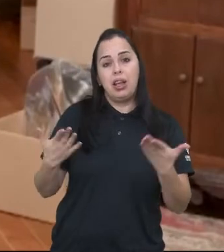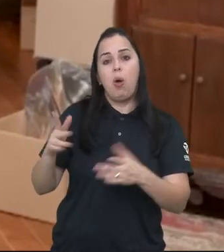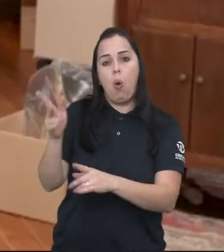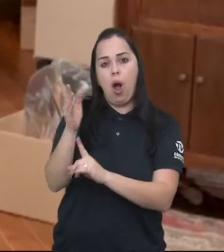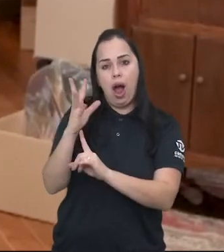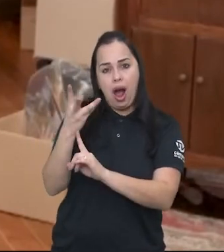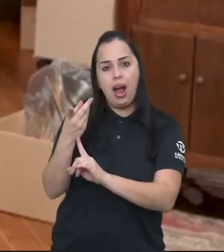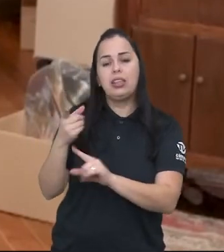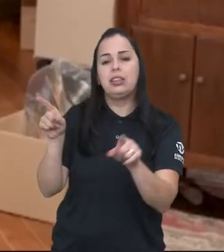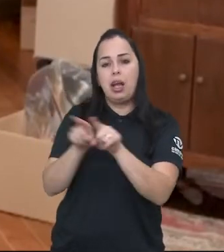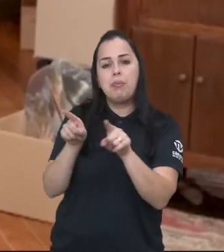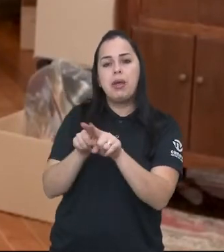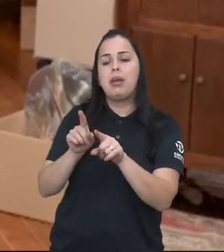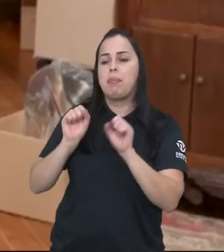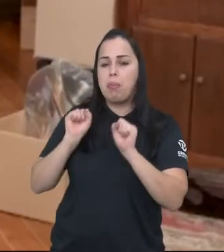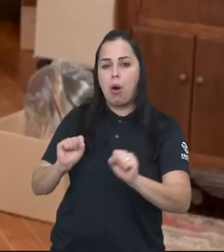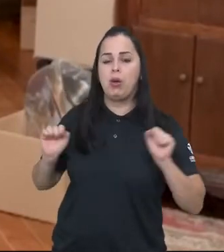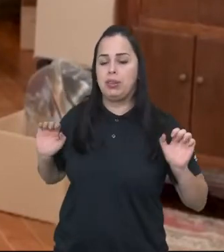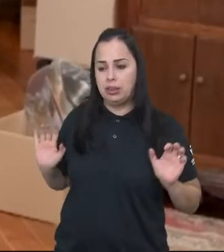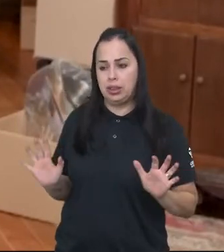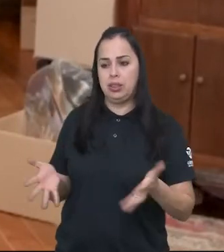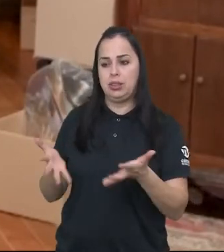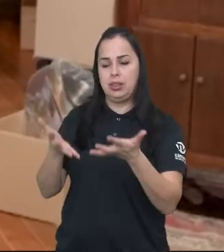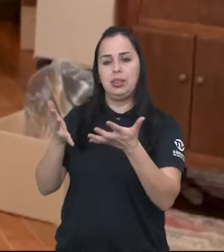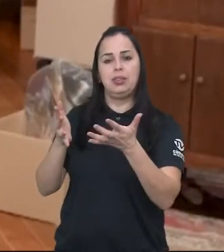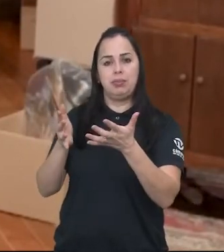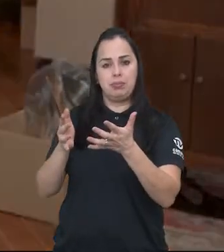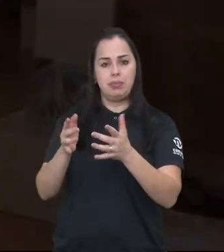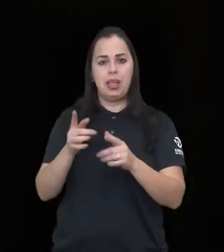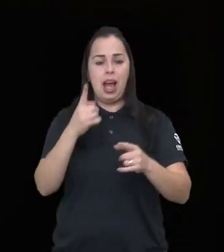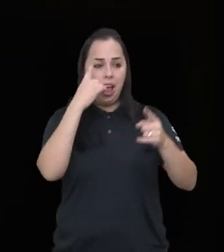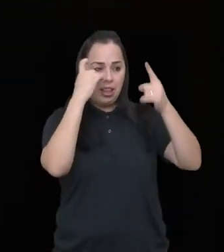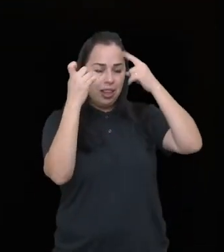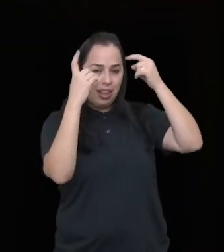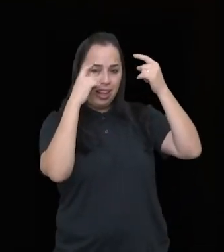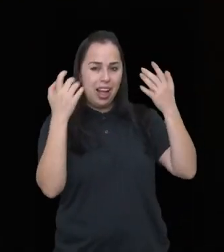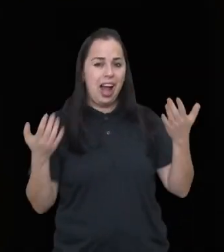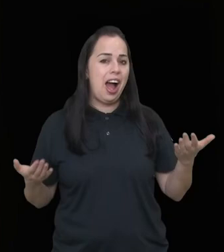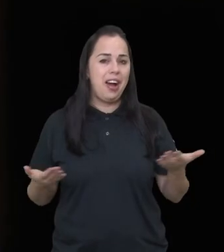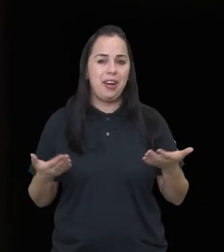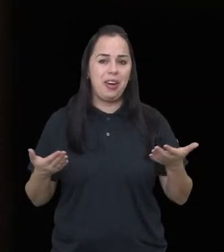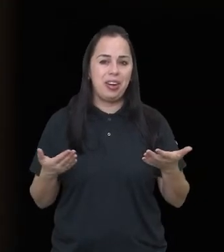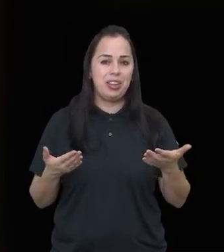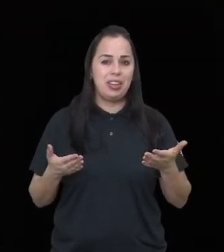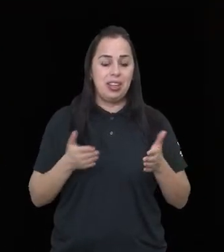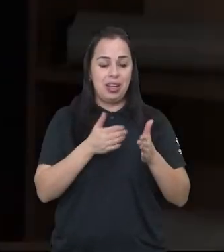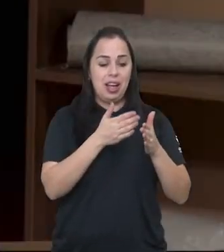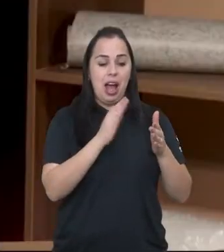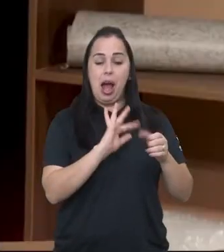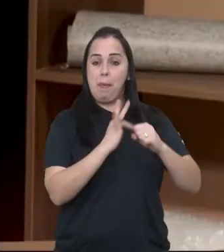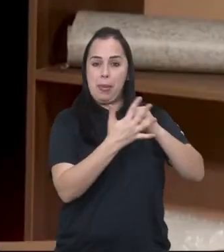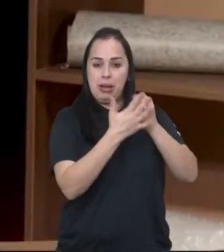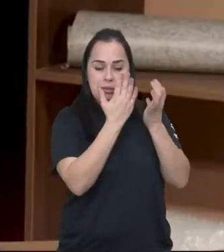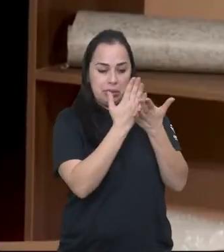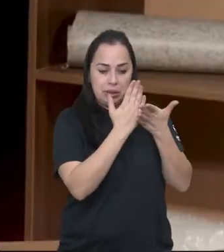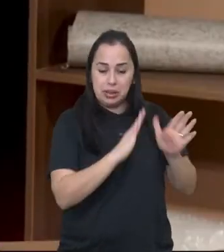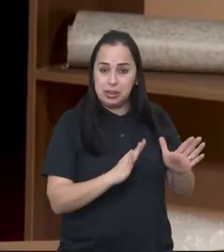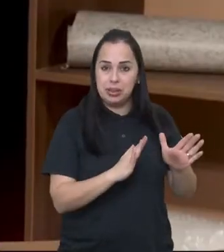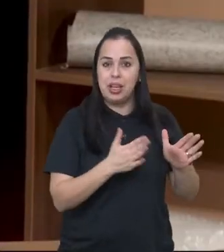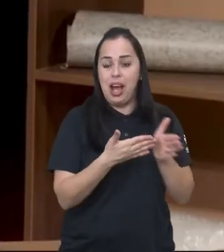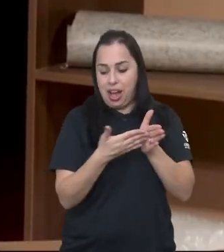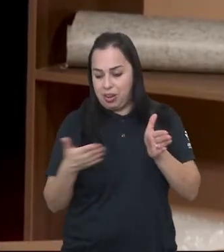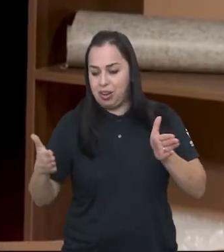ela também pode ser esse espaço de criatividade para as pessoas, né? E agora mais ainda, nesse pós-pandemia, eu acho que é o